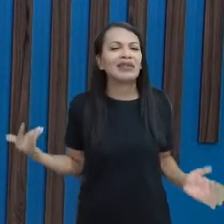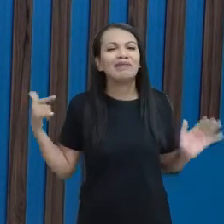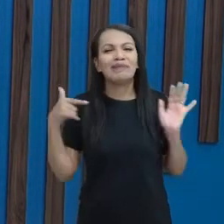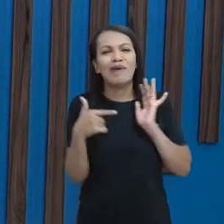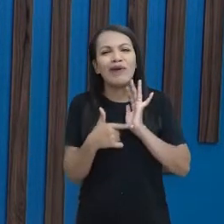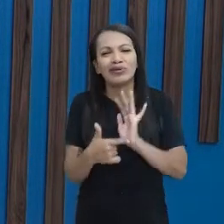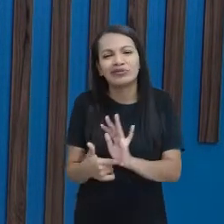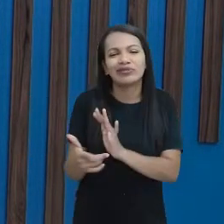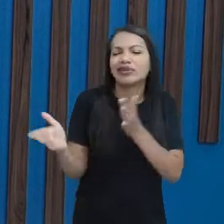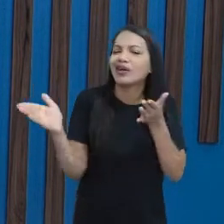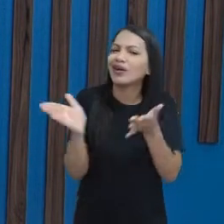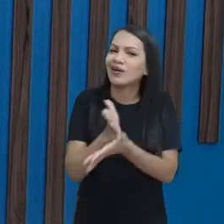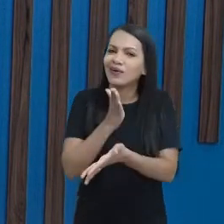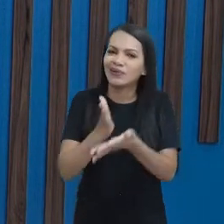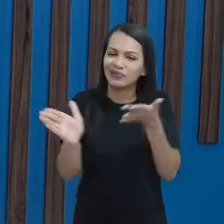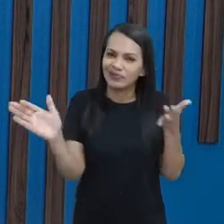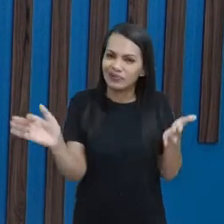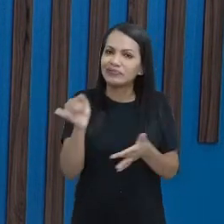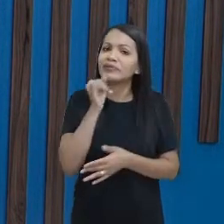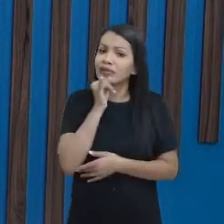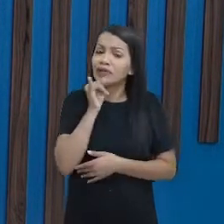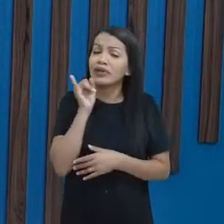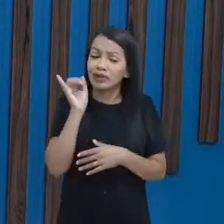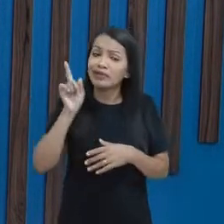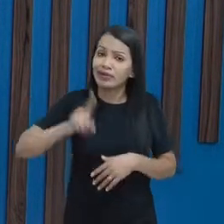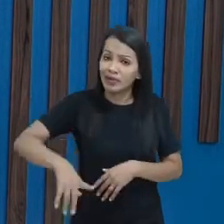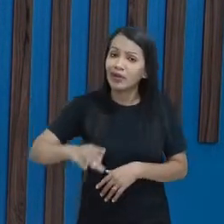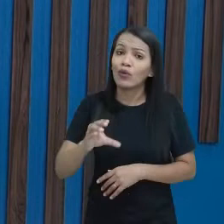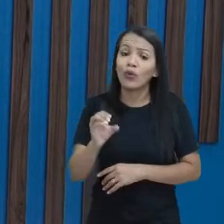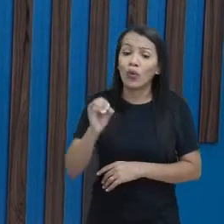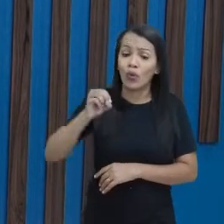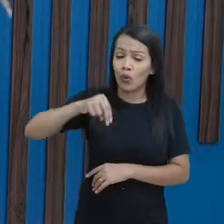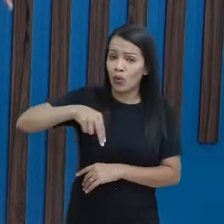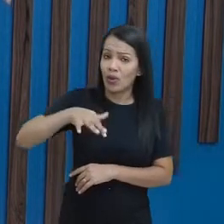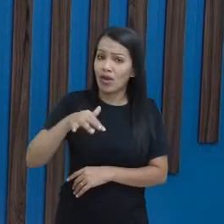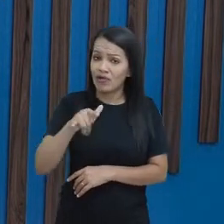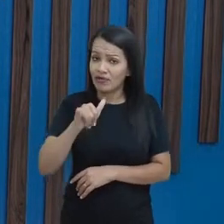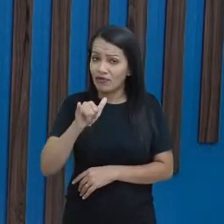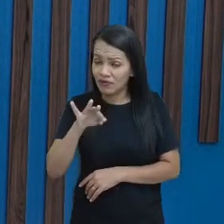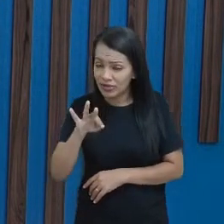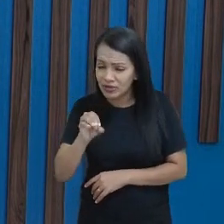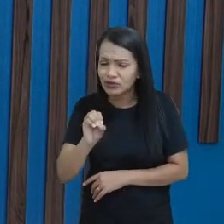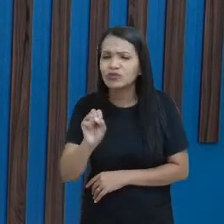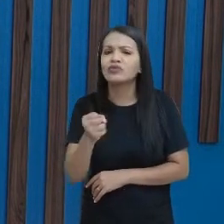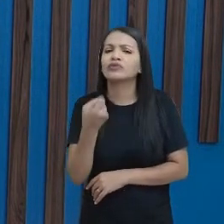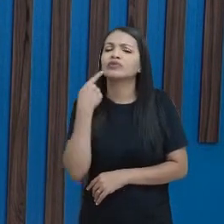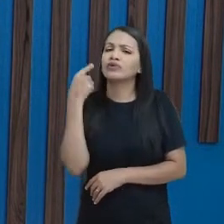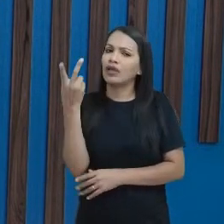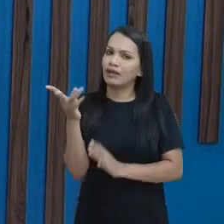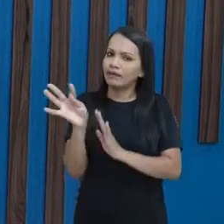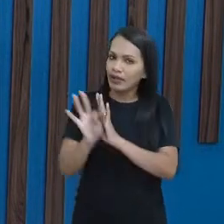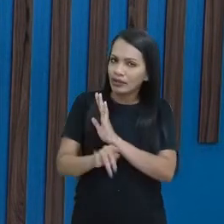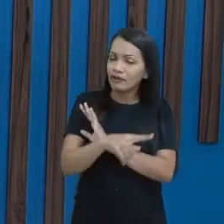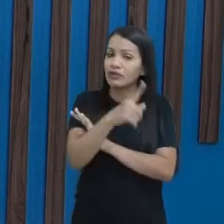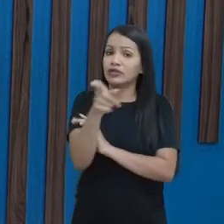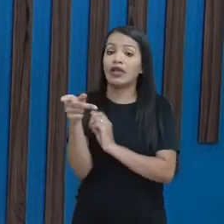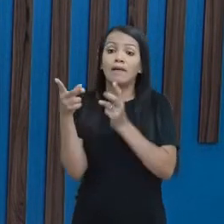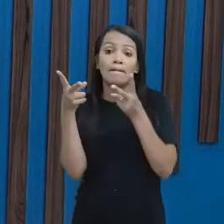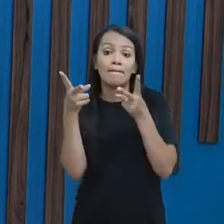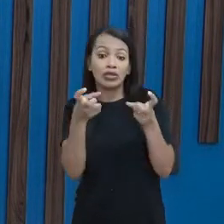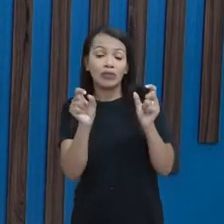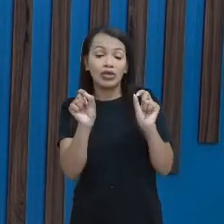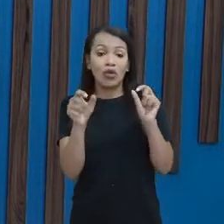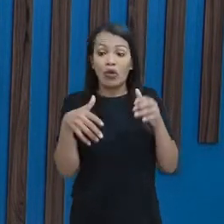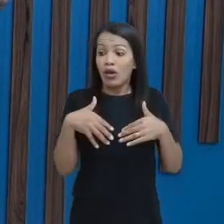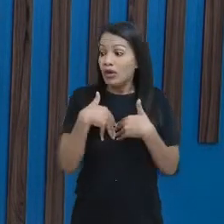trazendo exemplos de situações de conflito em textos, tá bom? Para que vocês percebam que é aquela